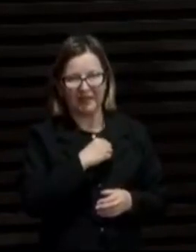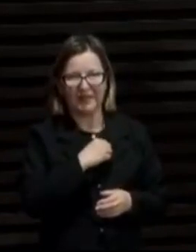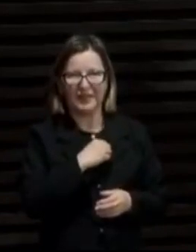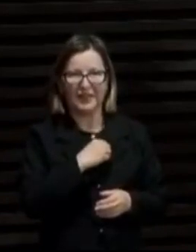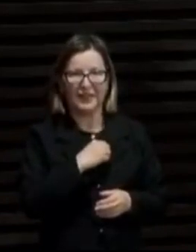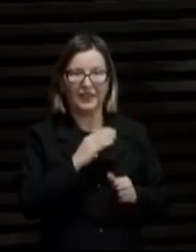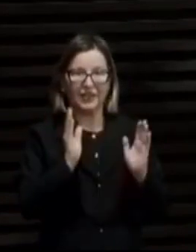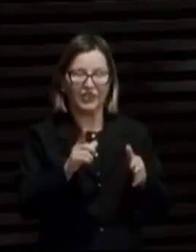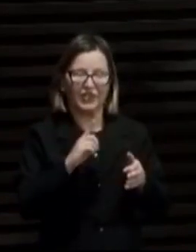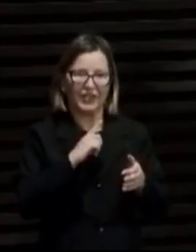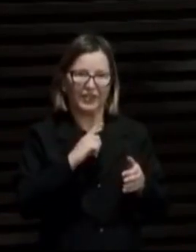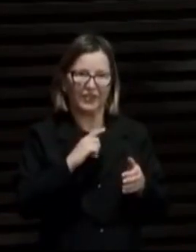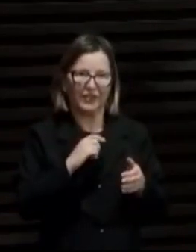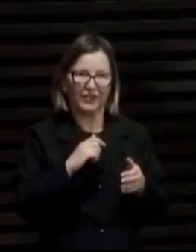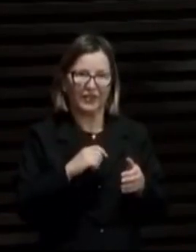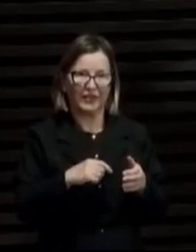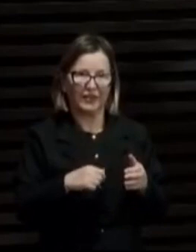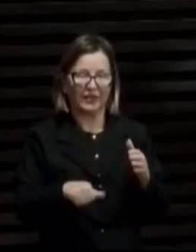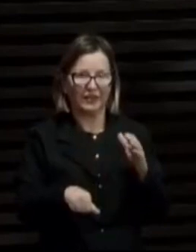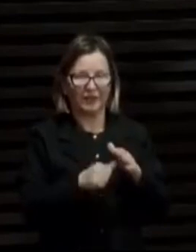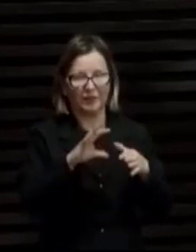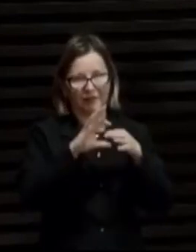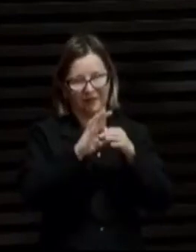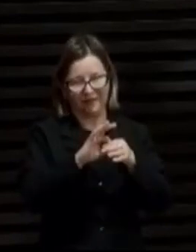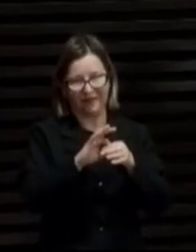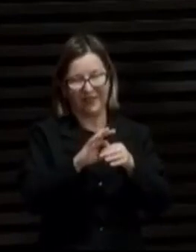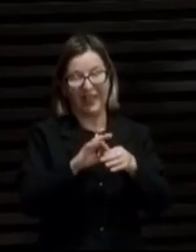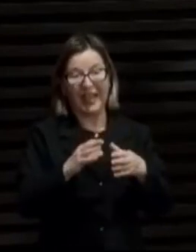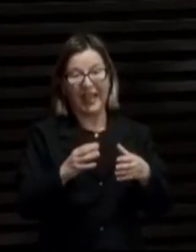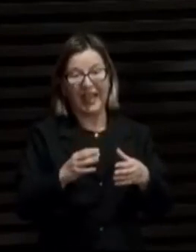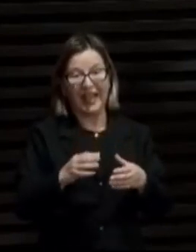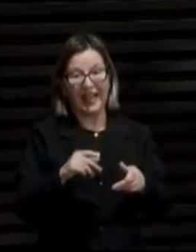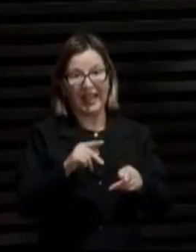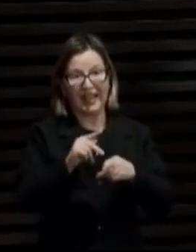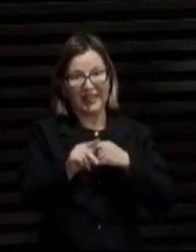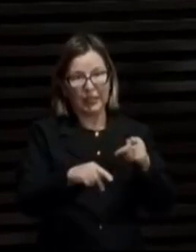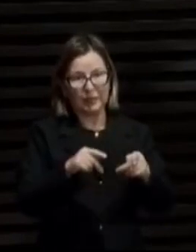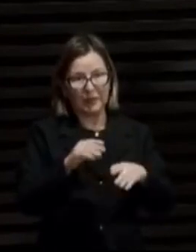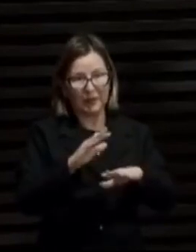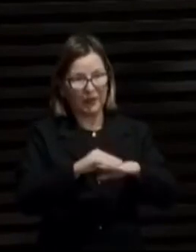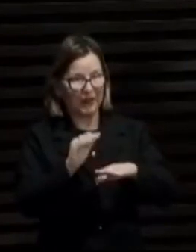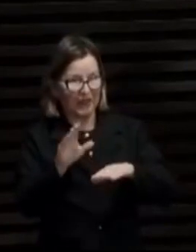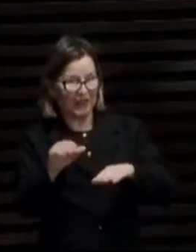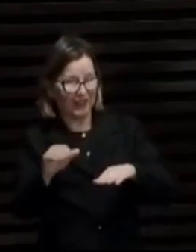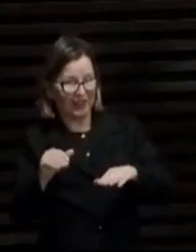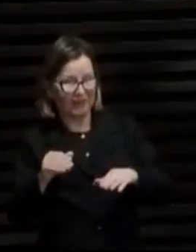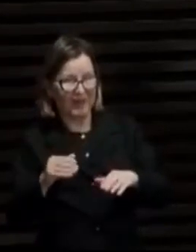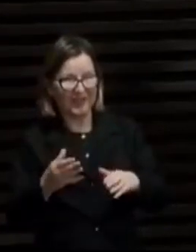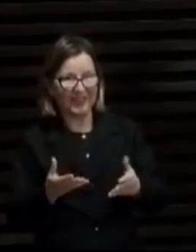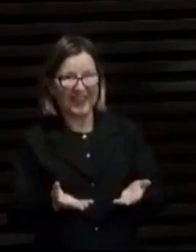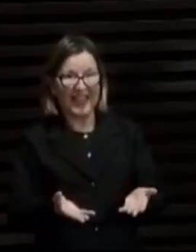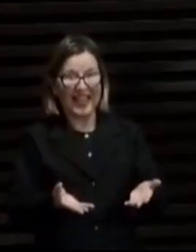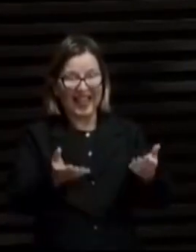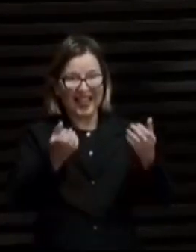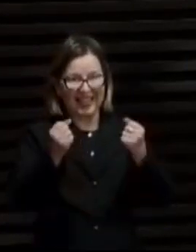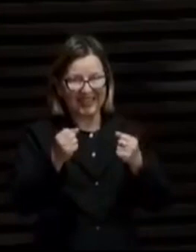a promessa da eterna herança aqueles que têm sido chamados. Olha o texto ali no